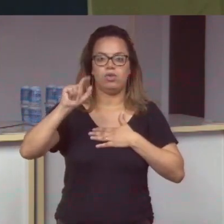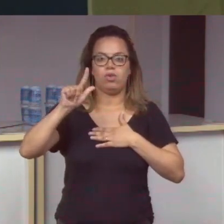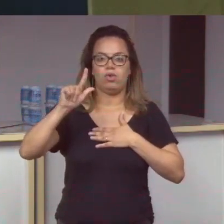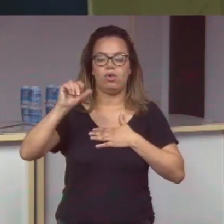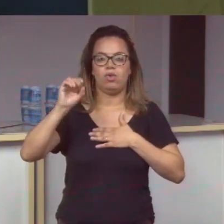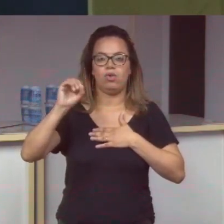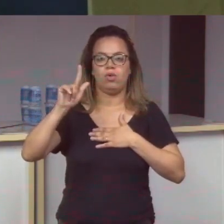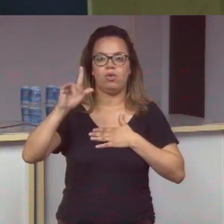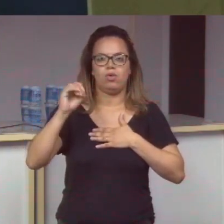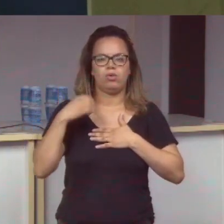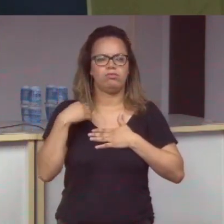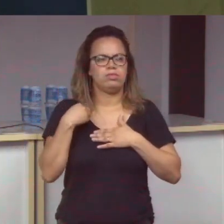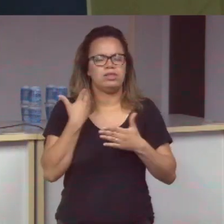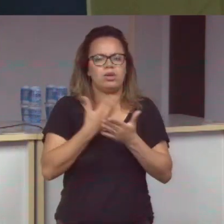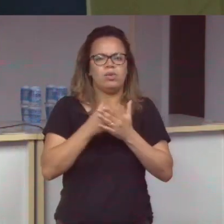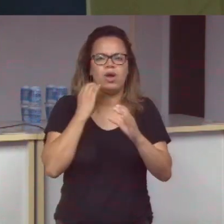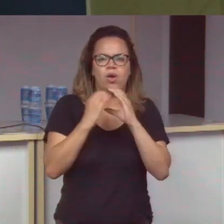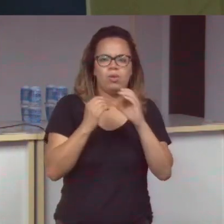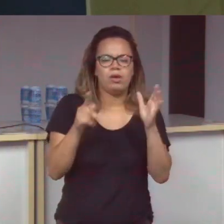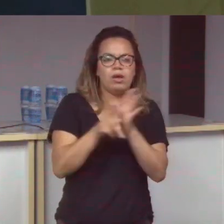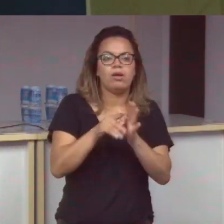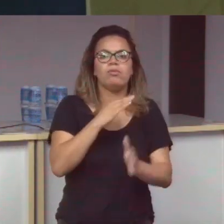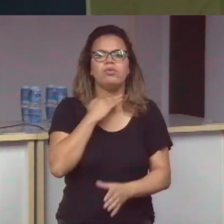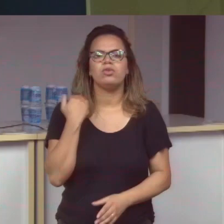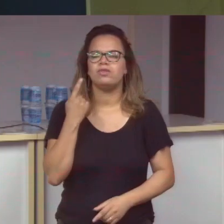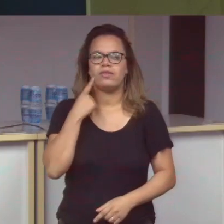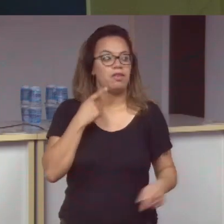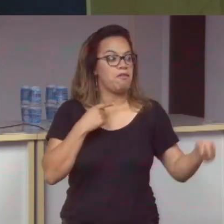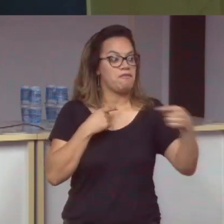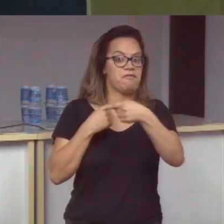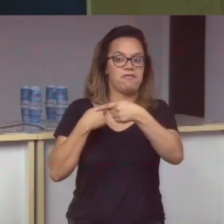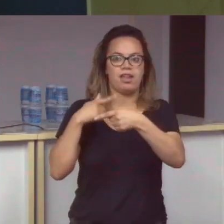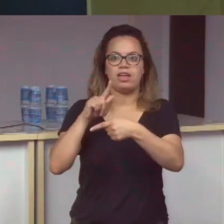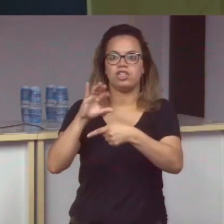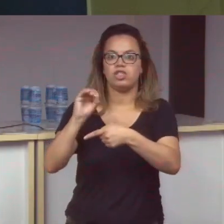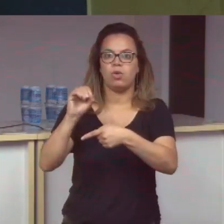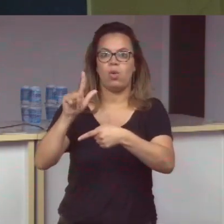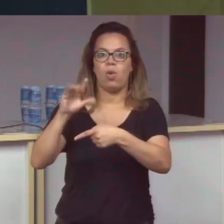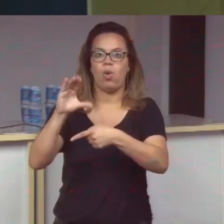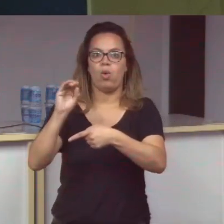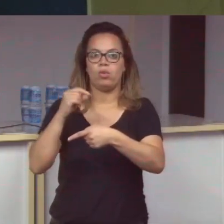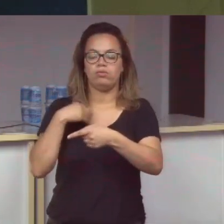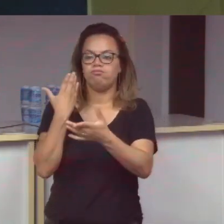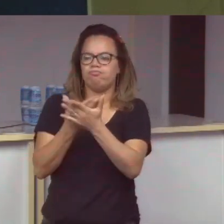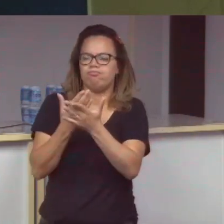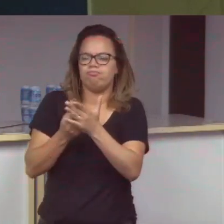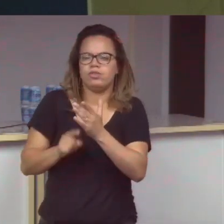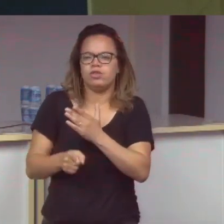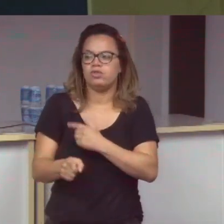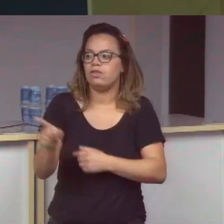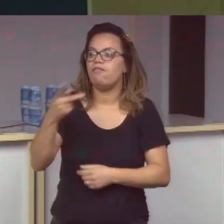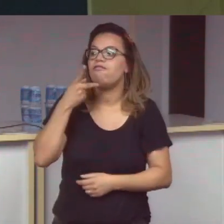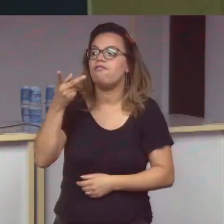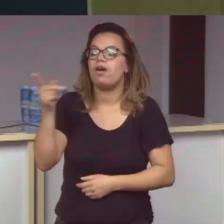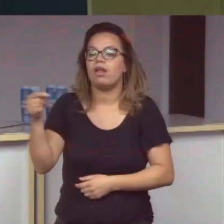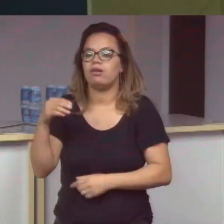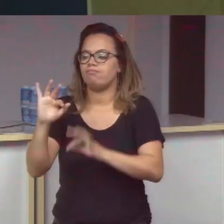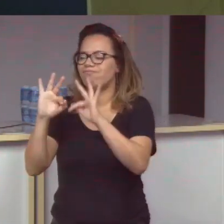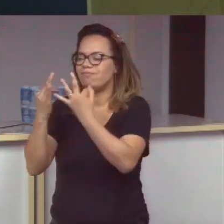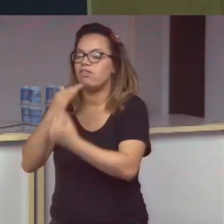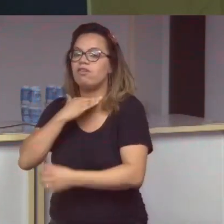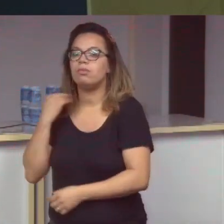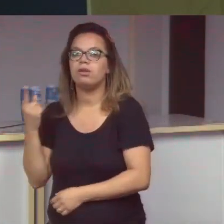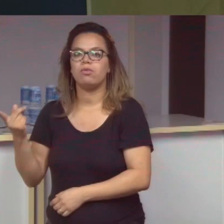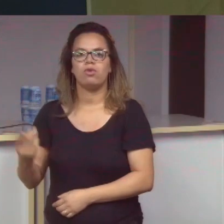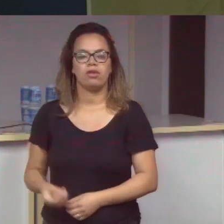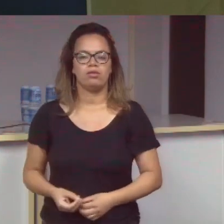de morte. Eu fiquei imaginando a cena, Eduardo. Vai lá que você é geólogo. Você deve saber fazer isso, né? Faz